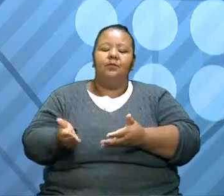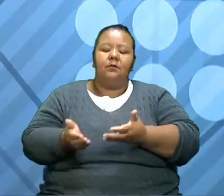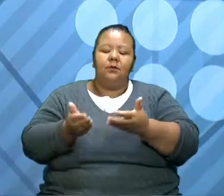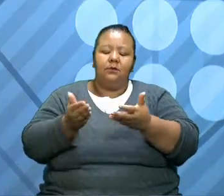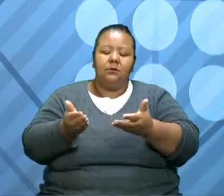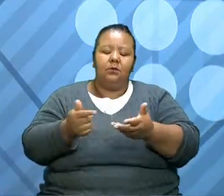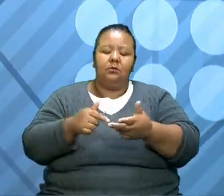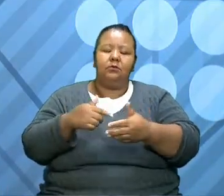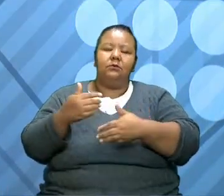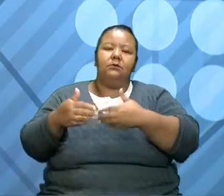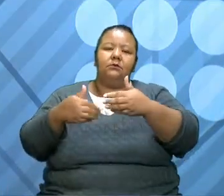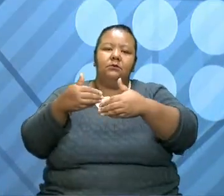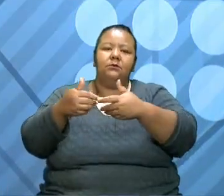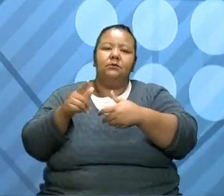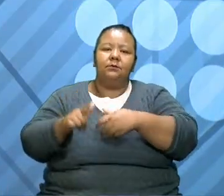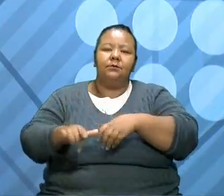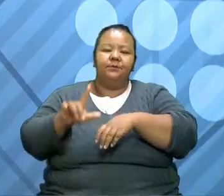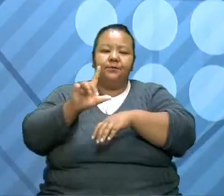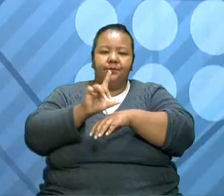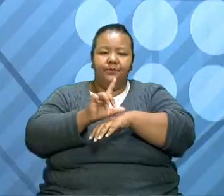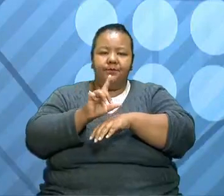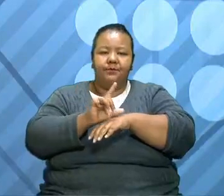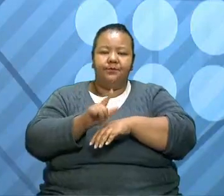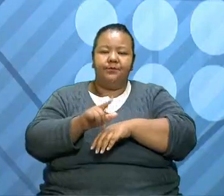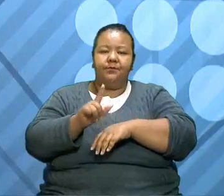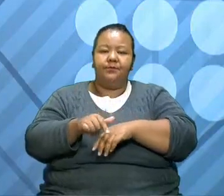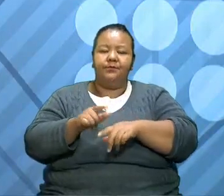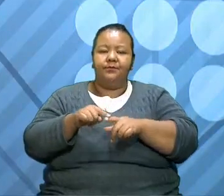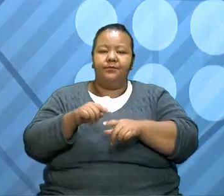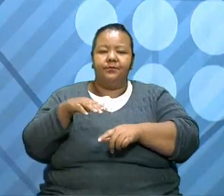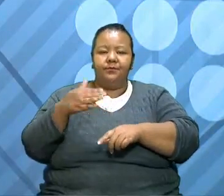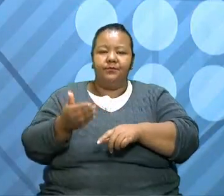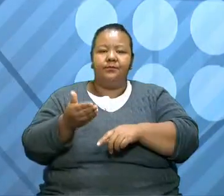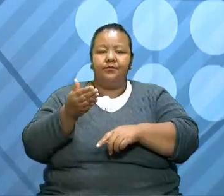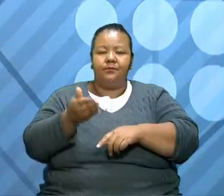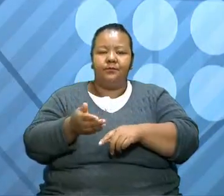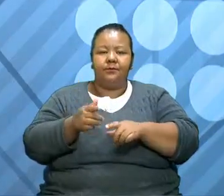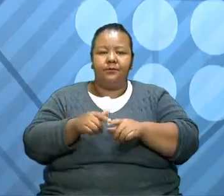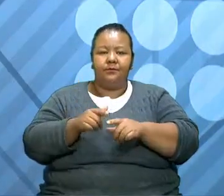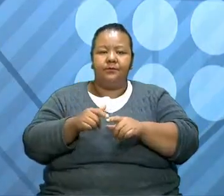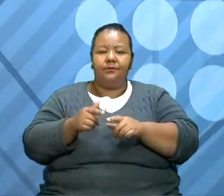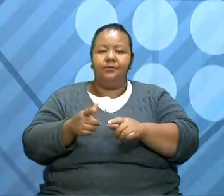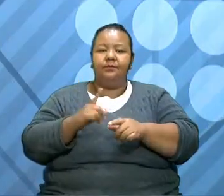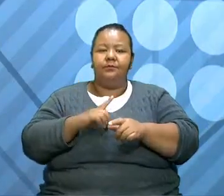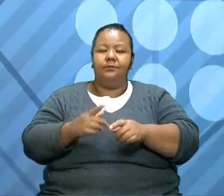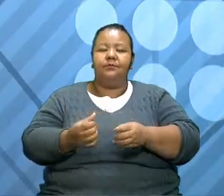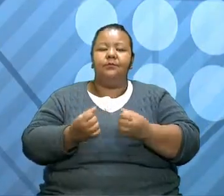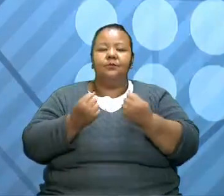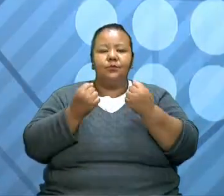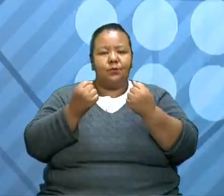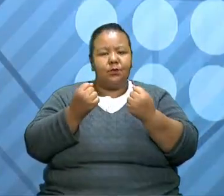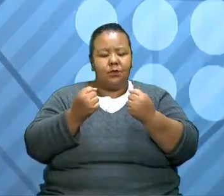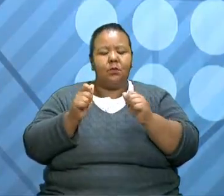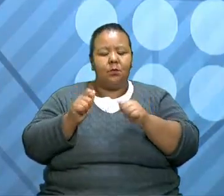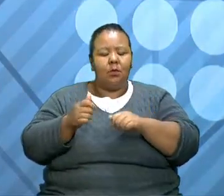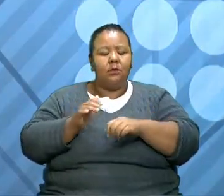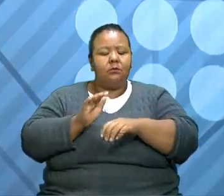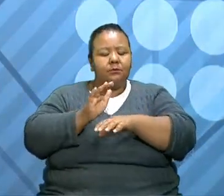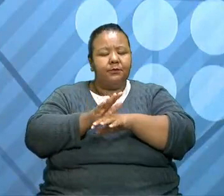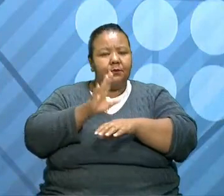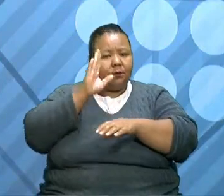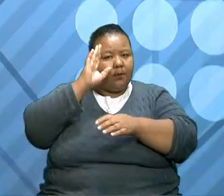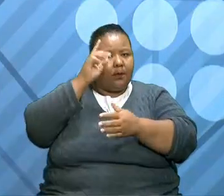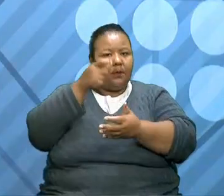o desenvolvimento, é a liderança. O que é o empowerment? É quando você traz o poder, a tomada de decisão para a